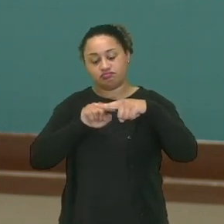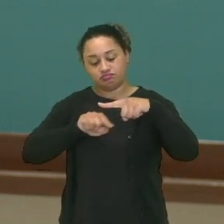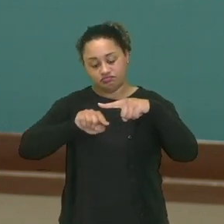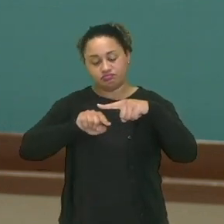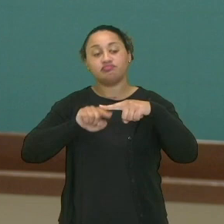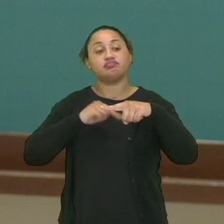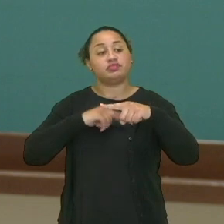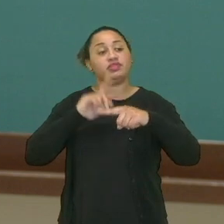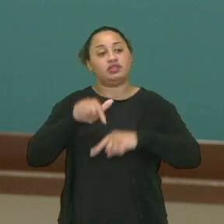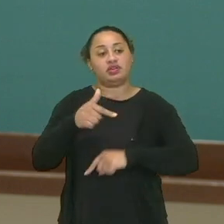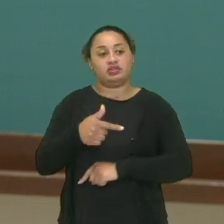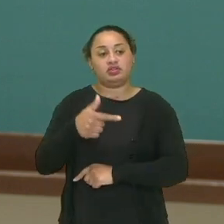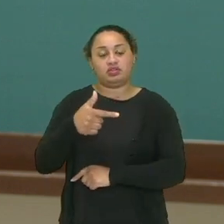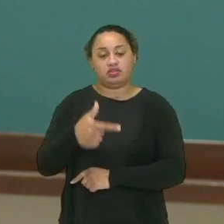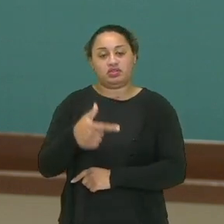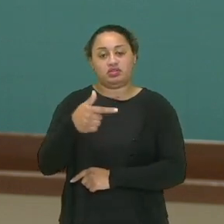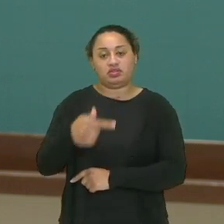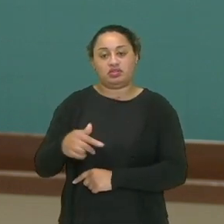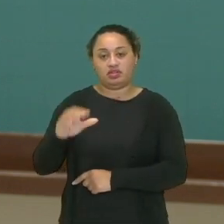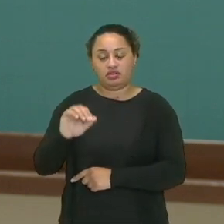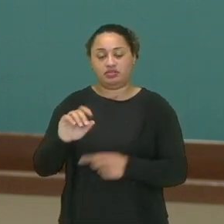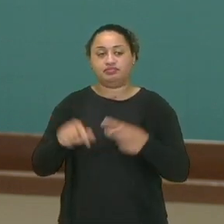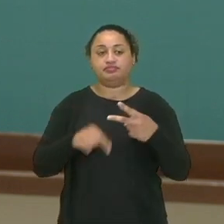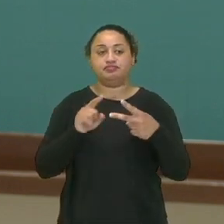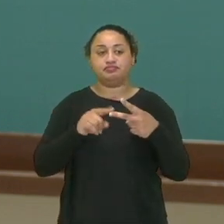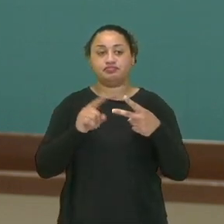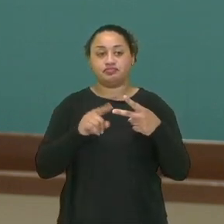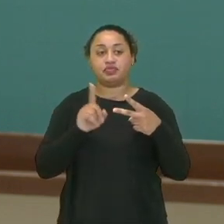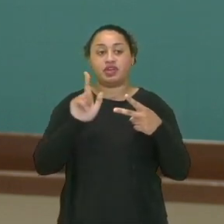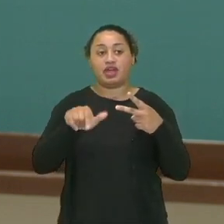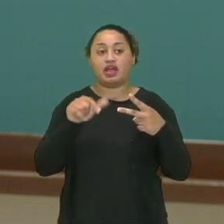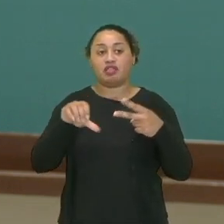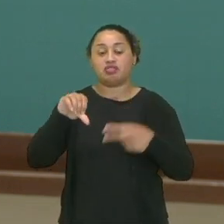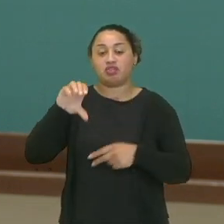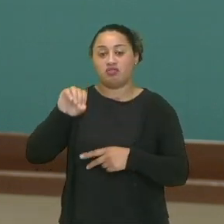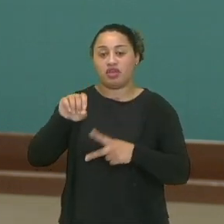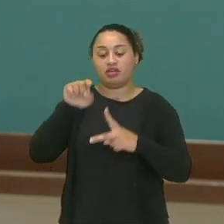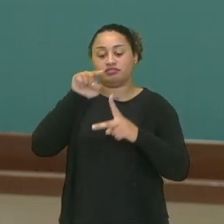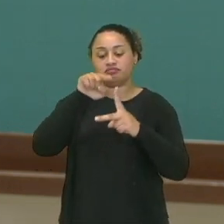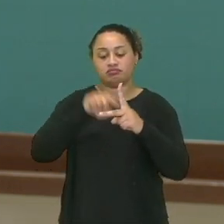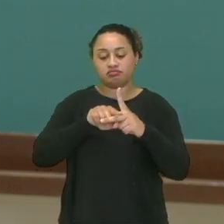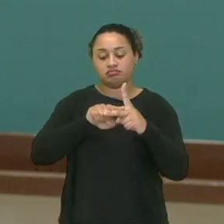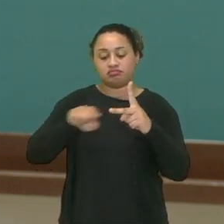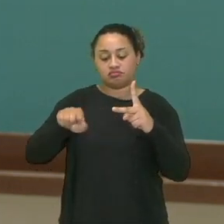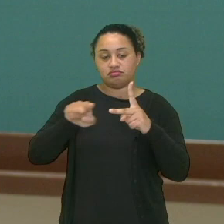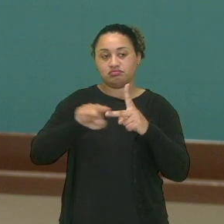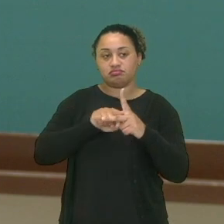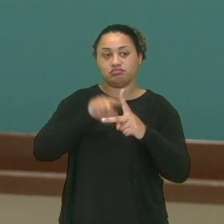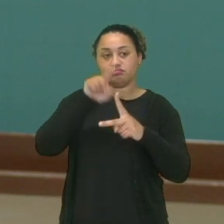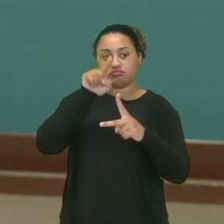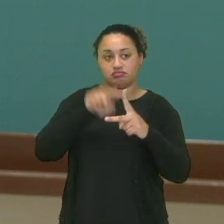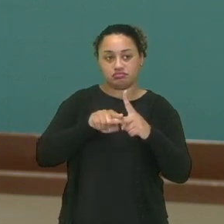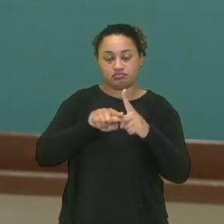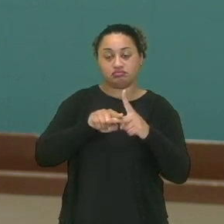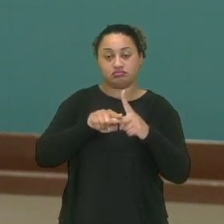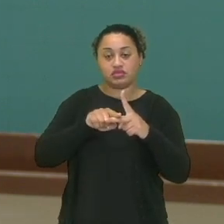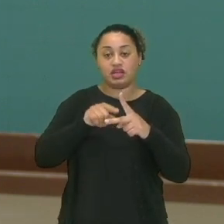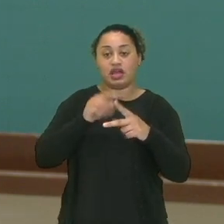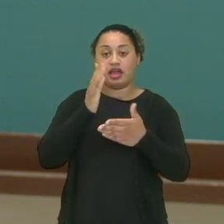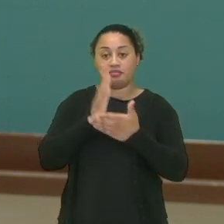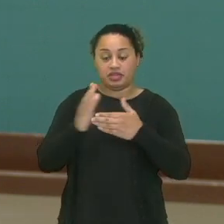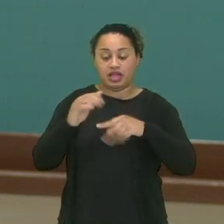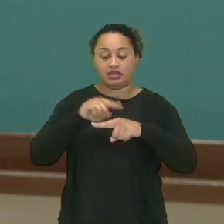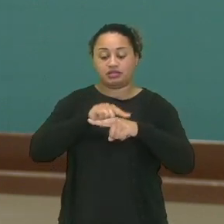270 graus, tá? 1/4 de volta é o quê? É metade da metade da circunferência. Qual que é a metade?